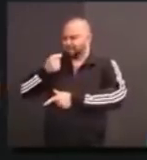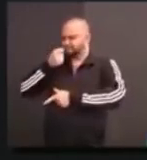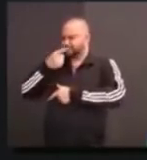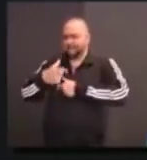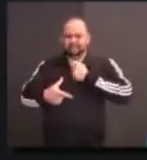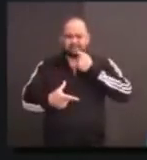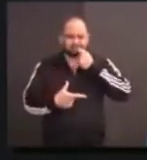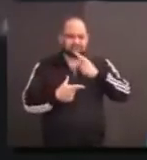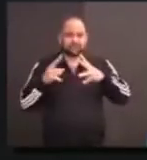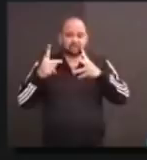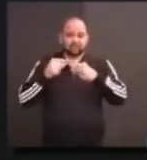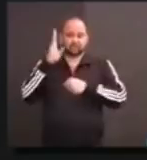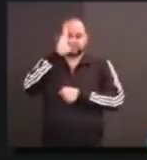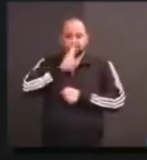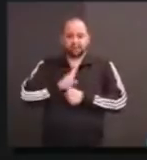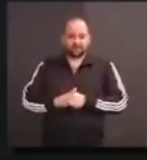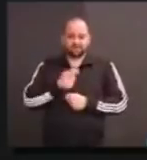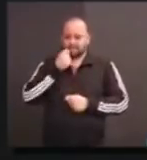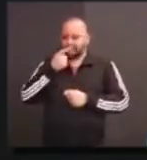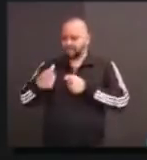do Brasil inteiro.